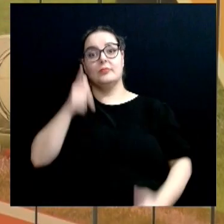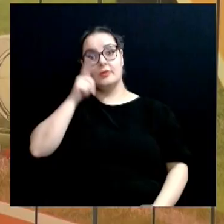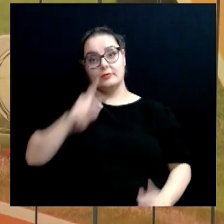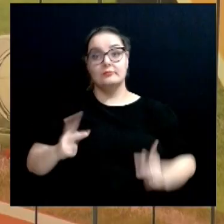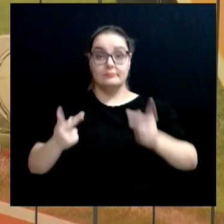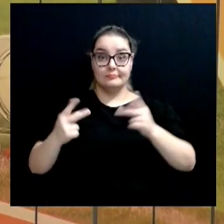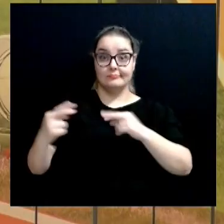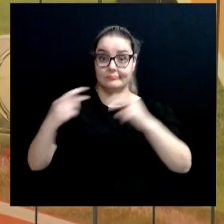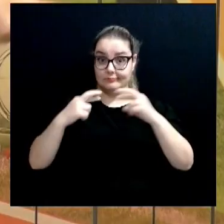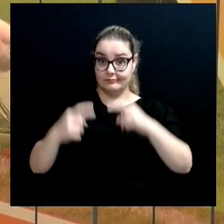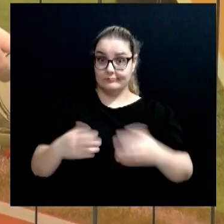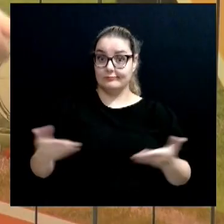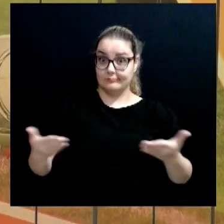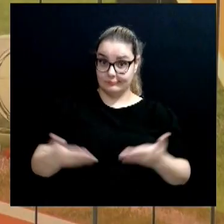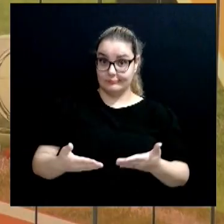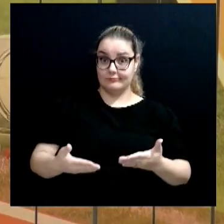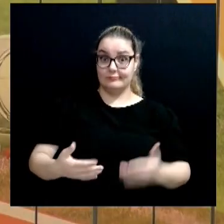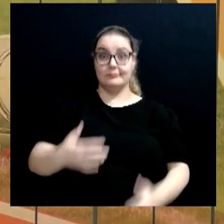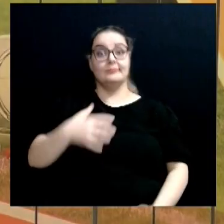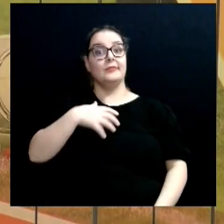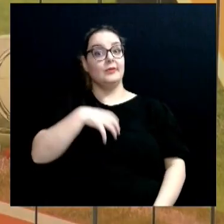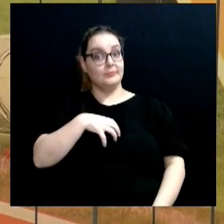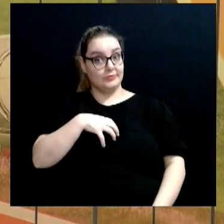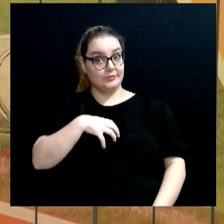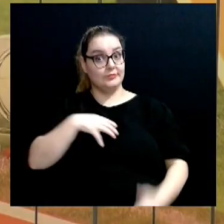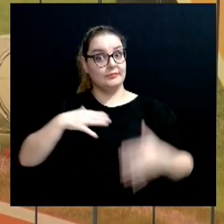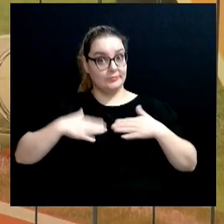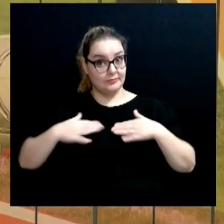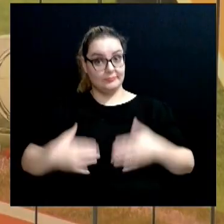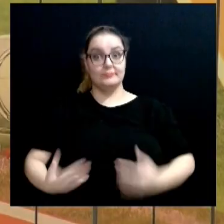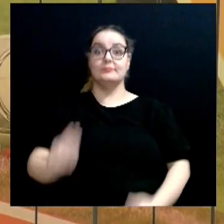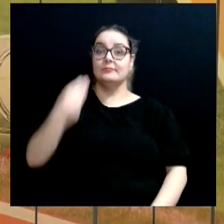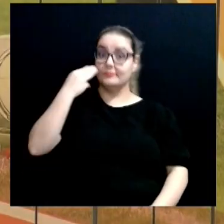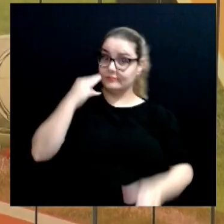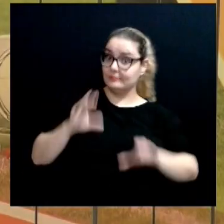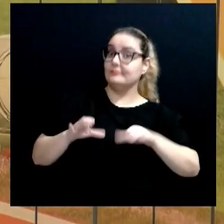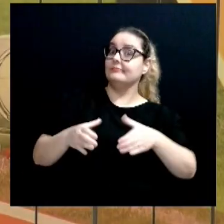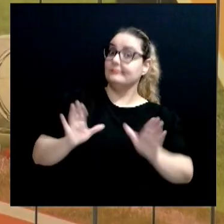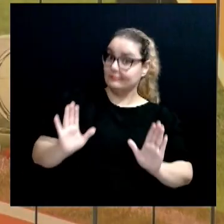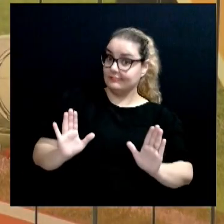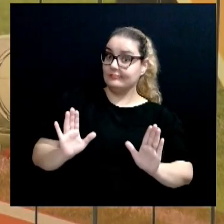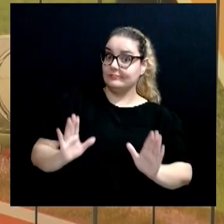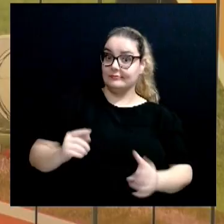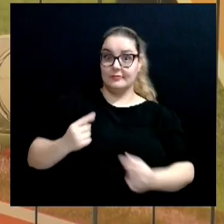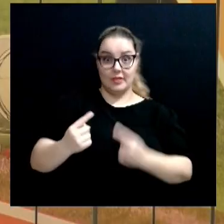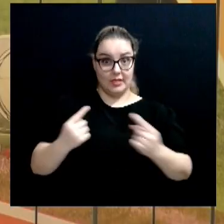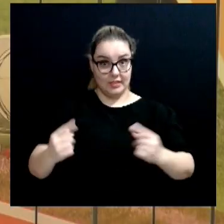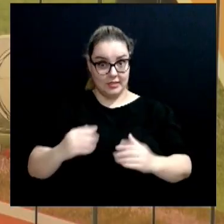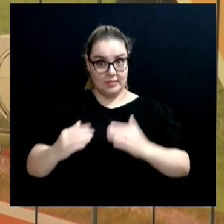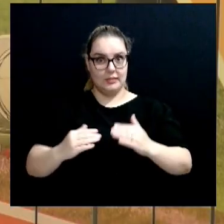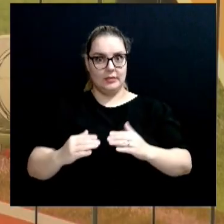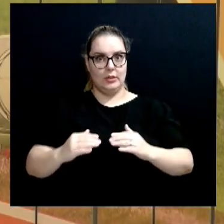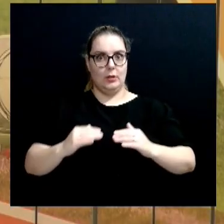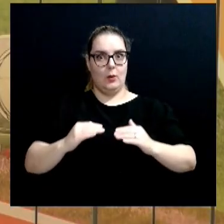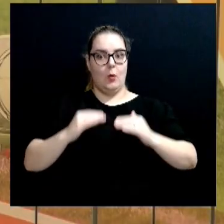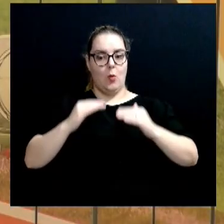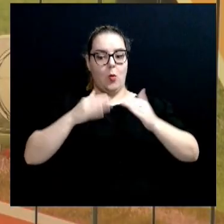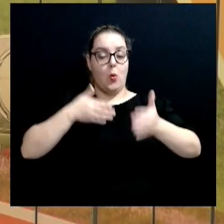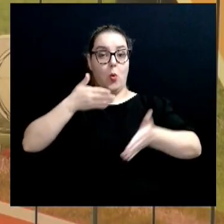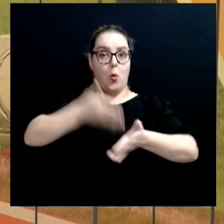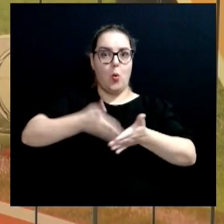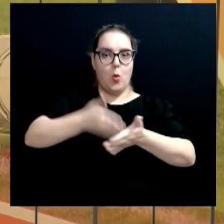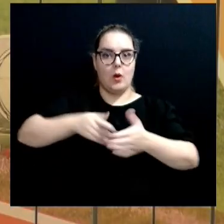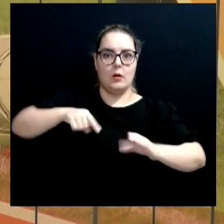agora é a condição física e mental da equipe, porque a cada jogo está indo ao limite para avançar.